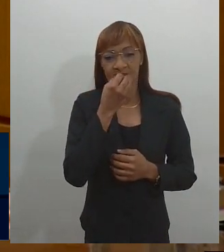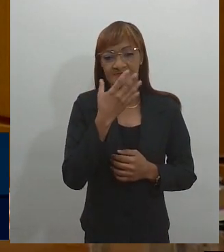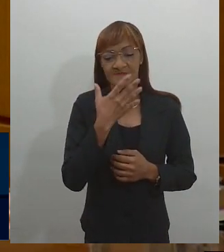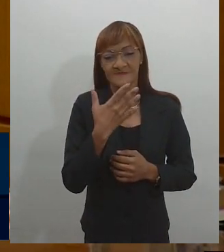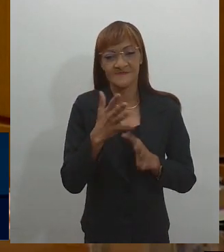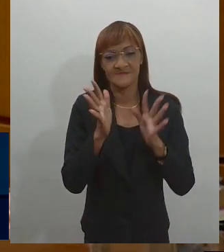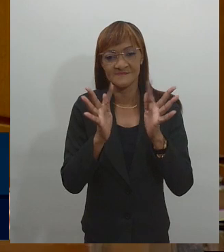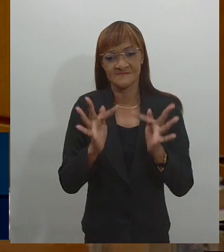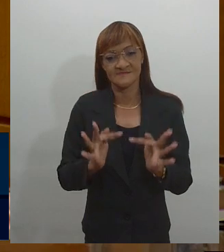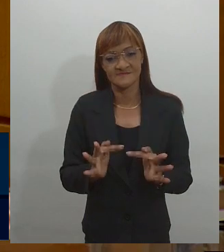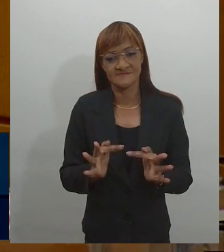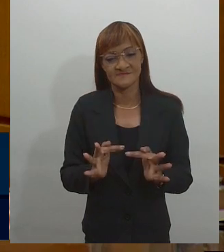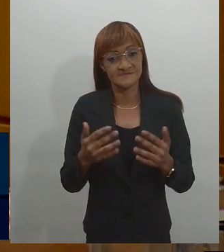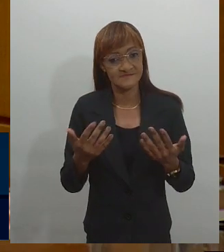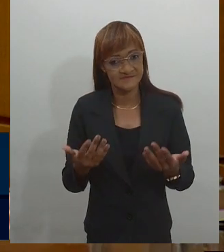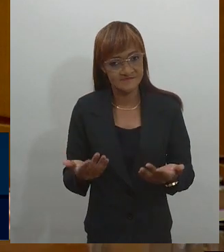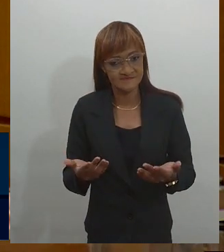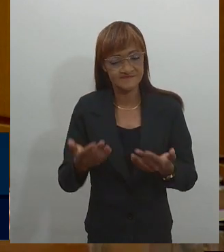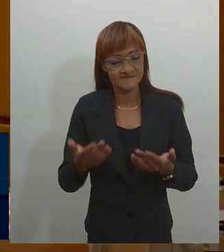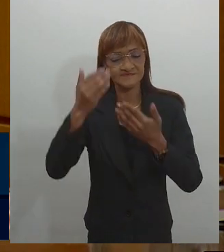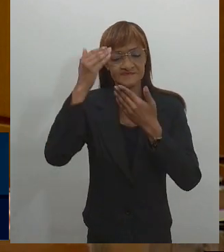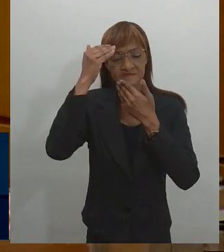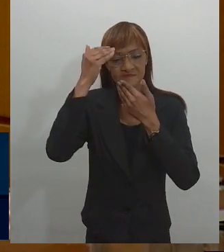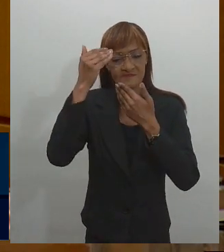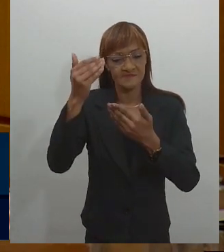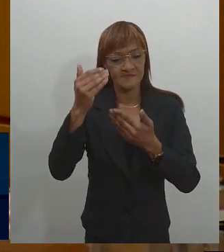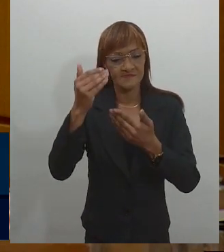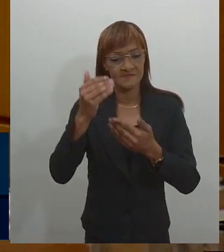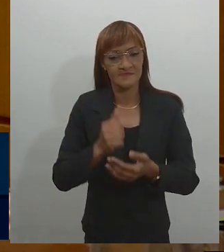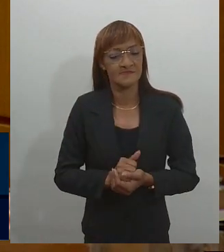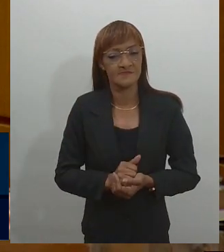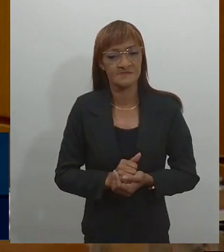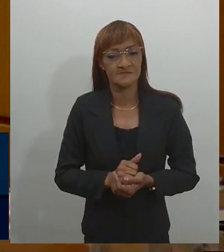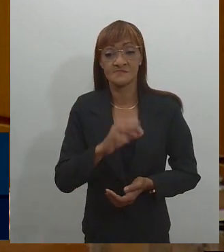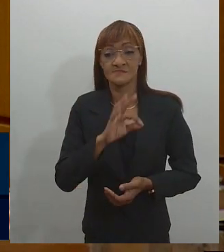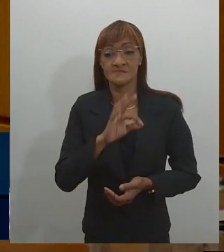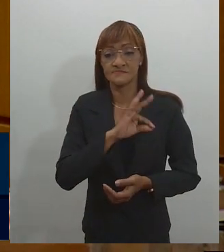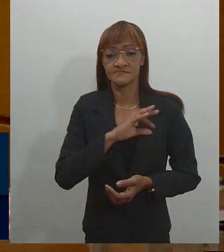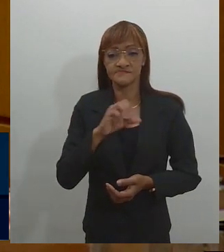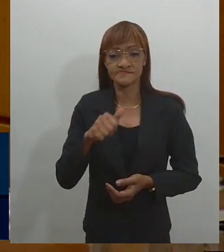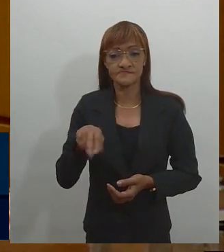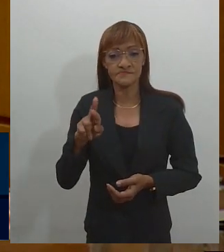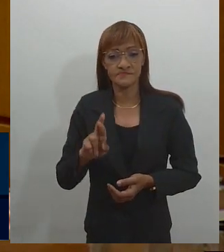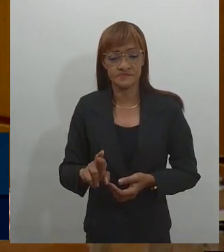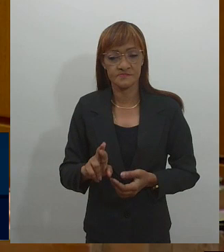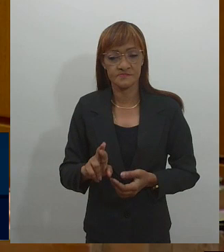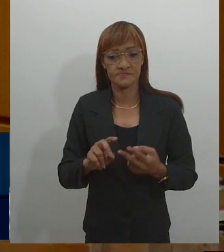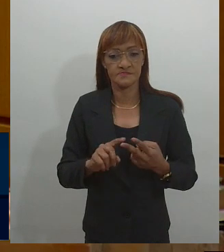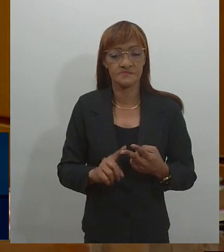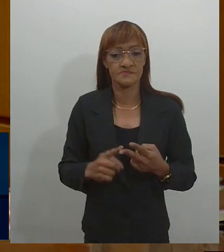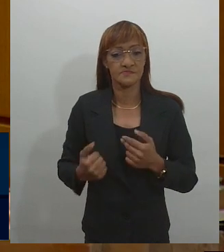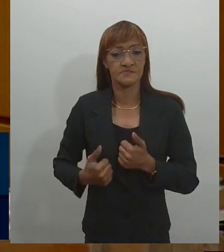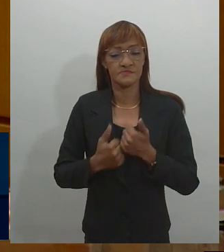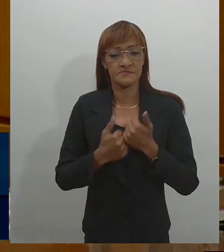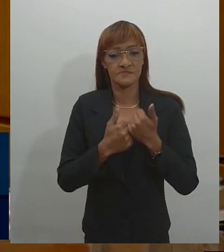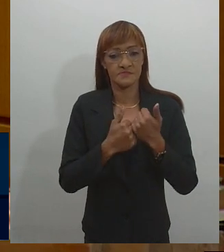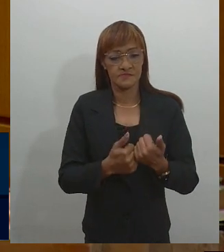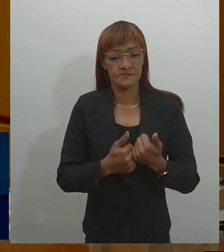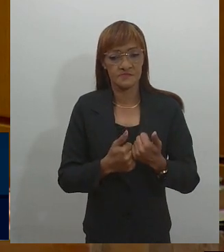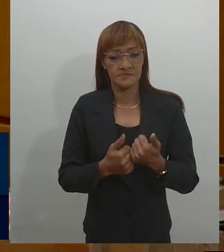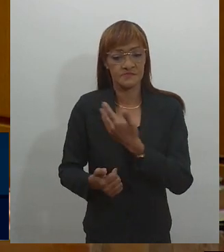minha gratidão à Polícia Militar do Estado, ao apoio dado pelo Governo do Estado para a